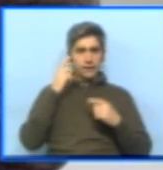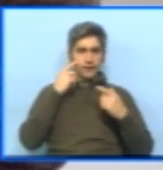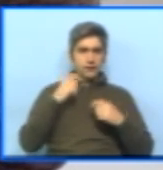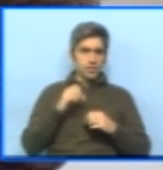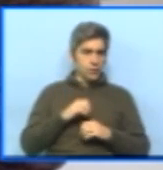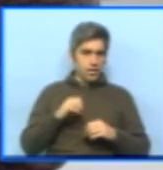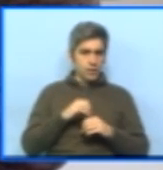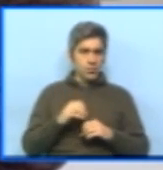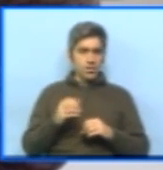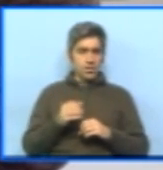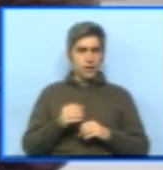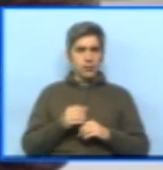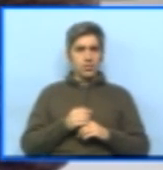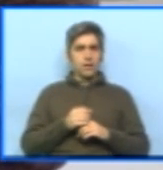teria.